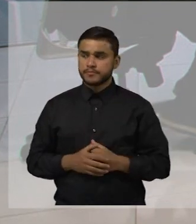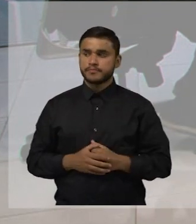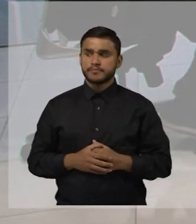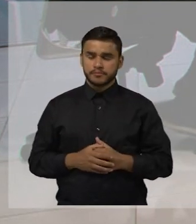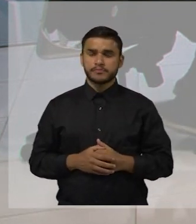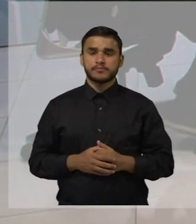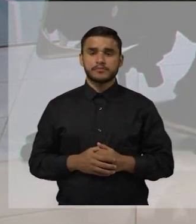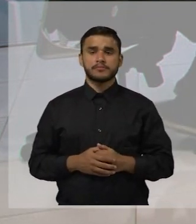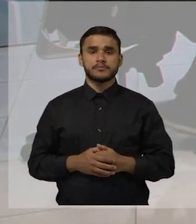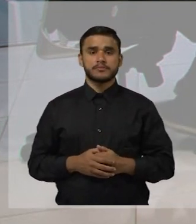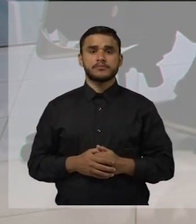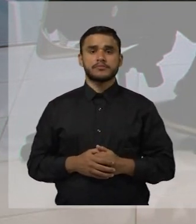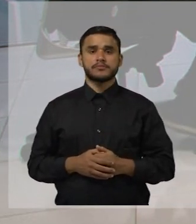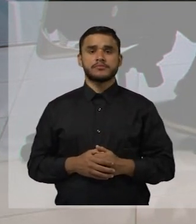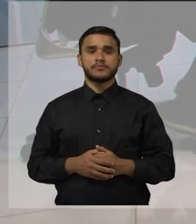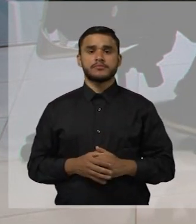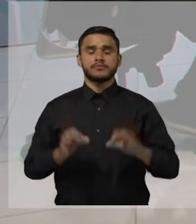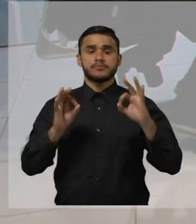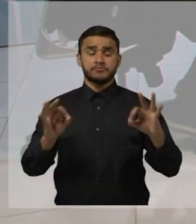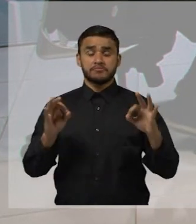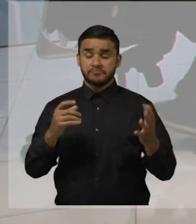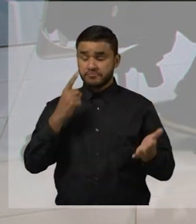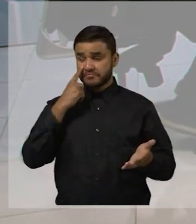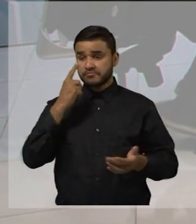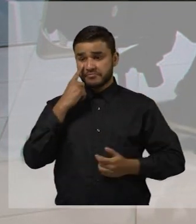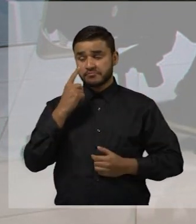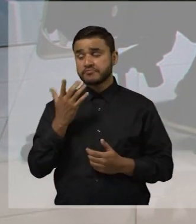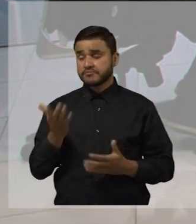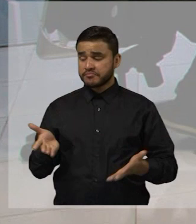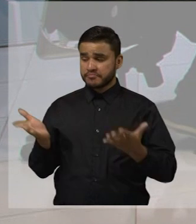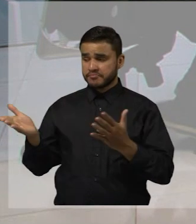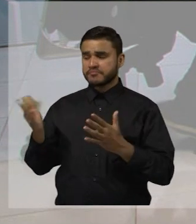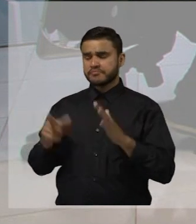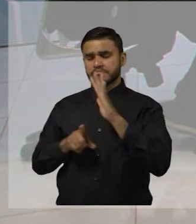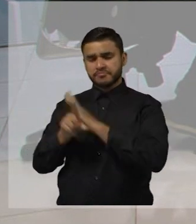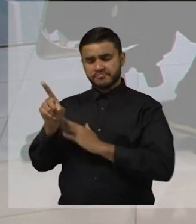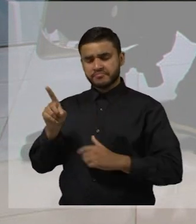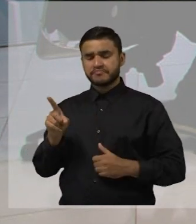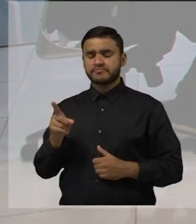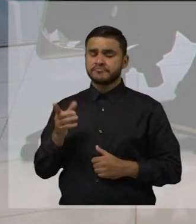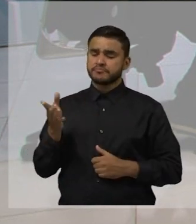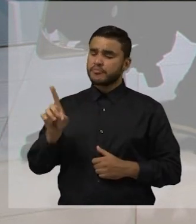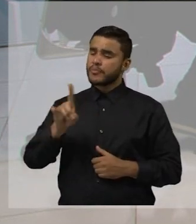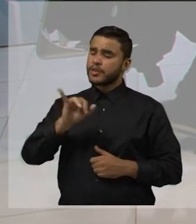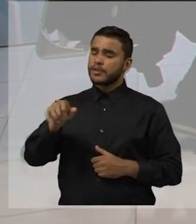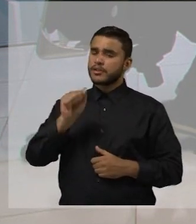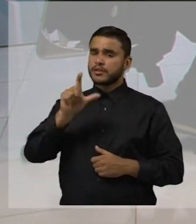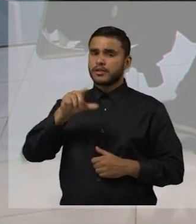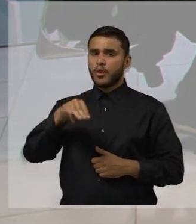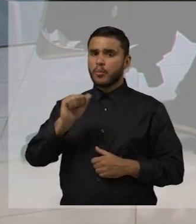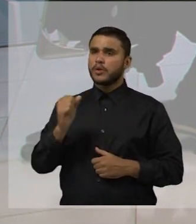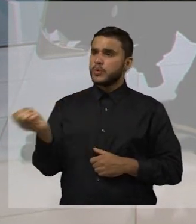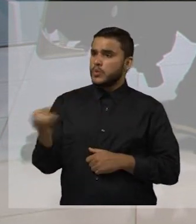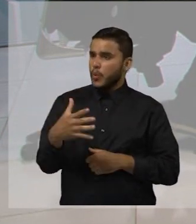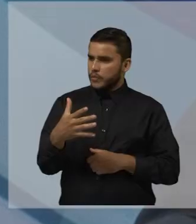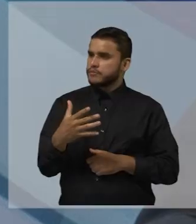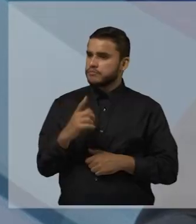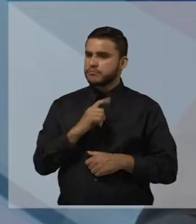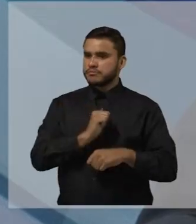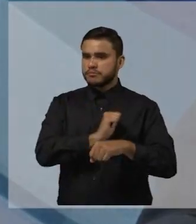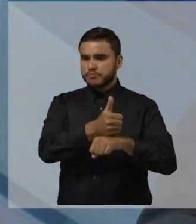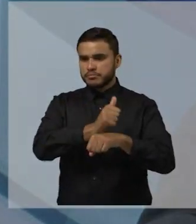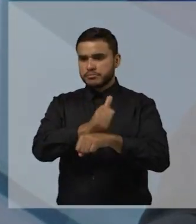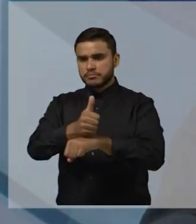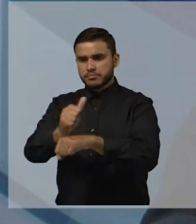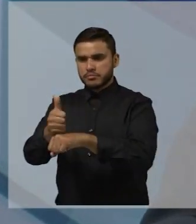que houve, a partir dessas últimas eleições, o que se chama de renovação política. Renovação dos homens, pela